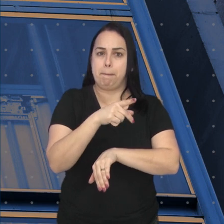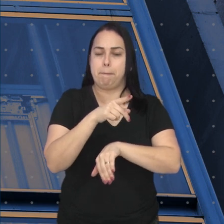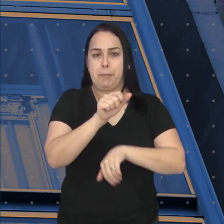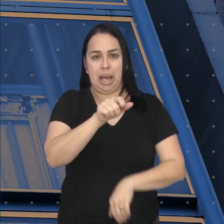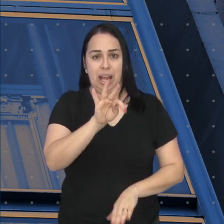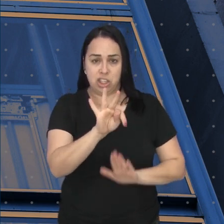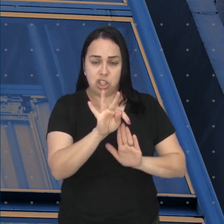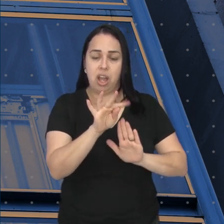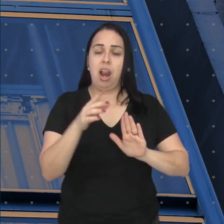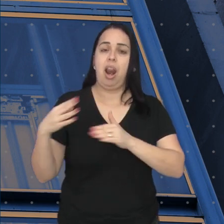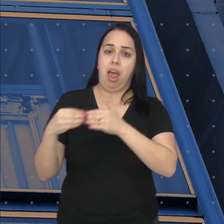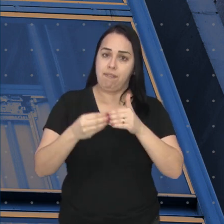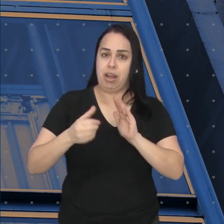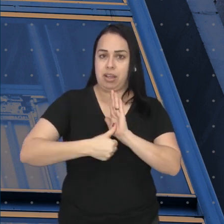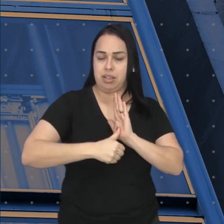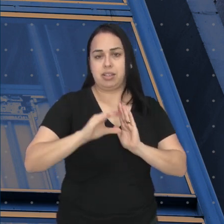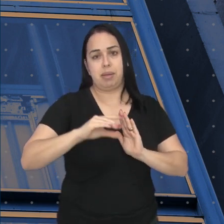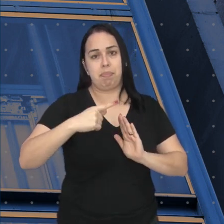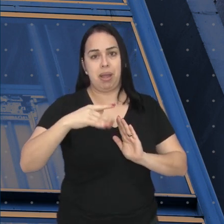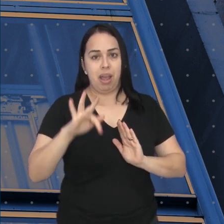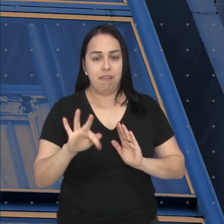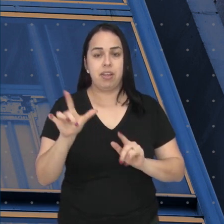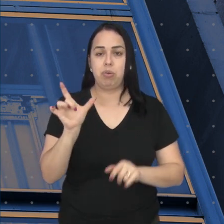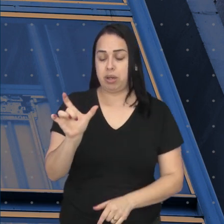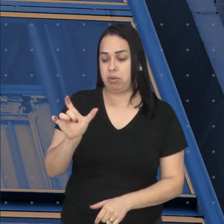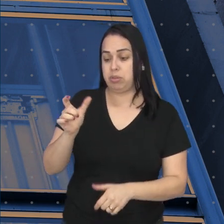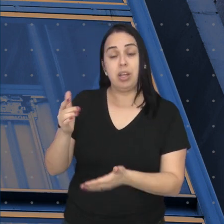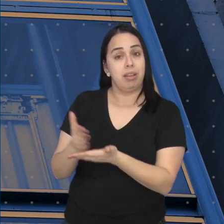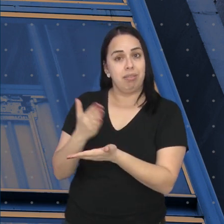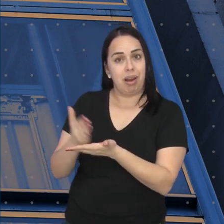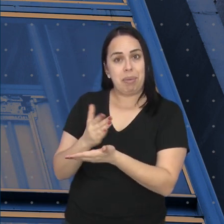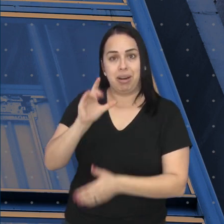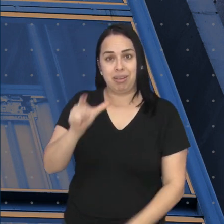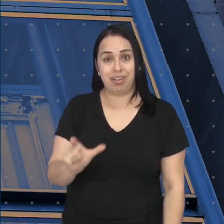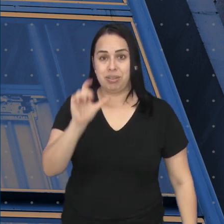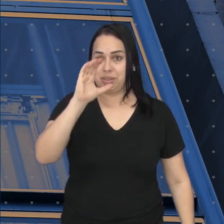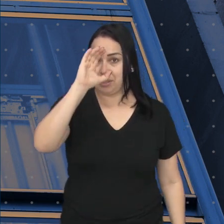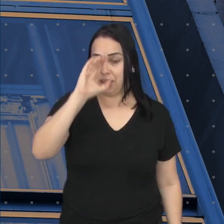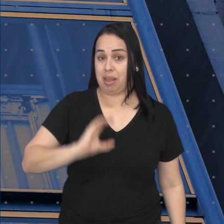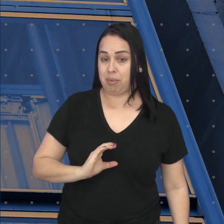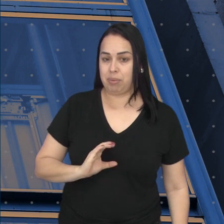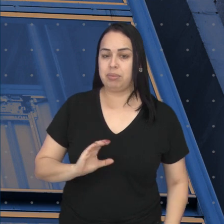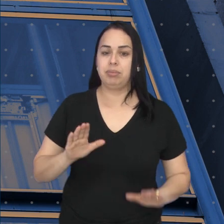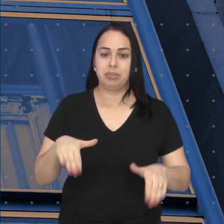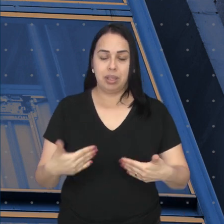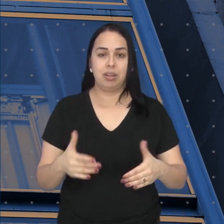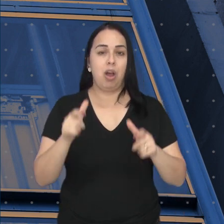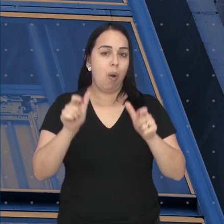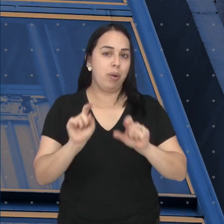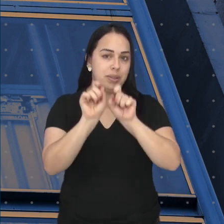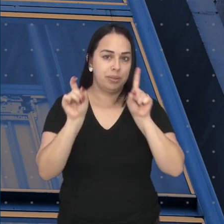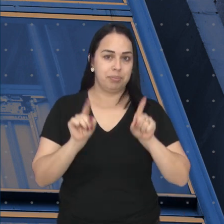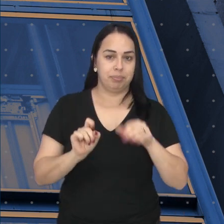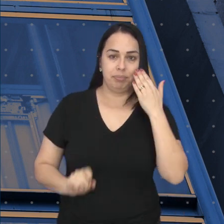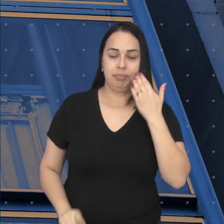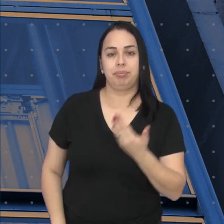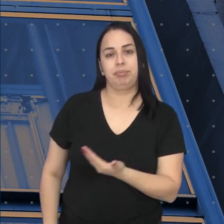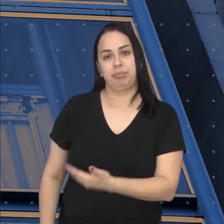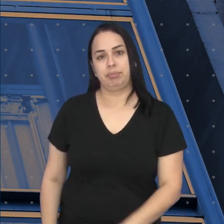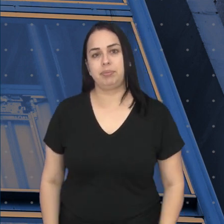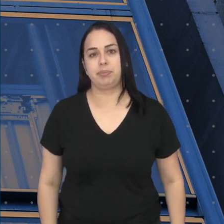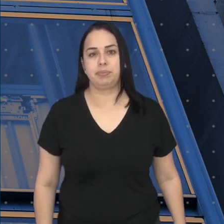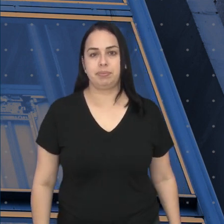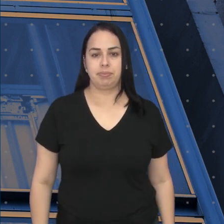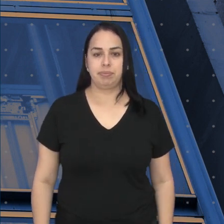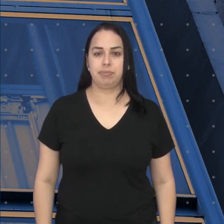PAT levando RG, CPF, carteira de trabalho e o cartão cidadão. O PAT fica na Praça Afonso Pena, número 175,